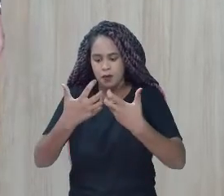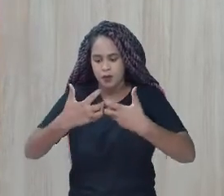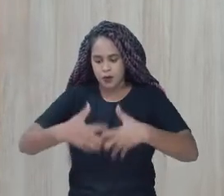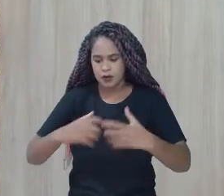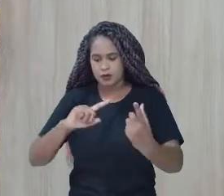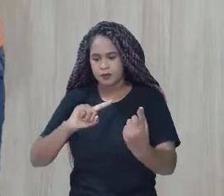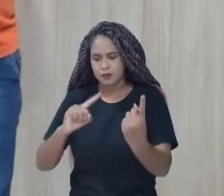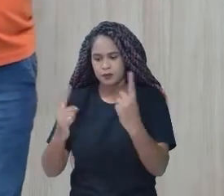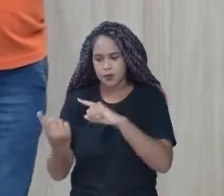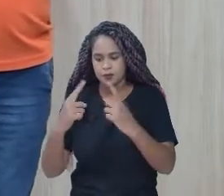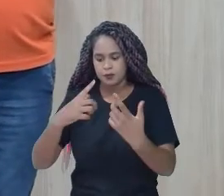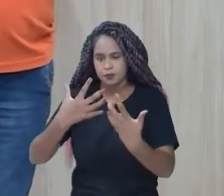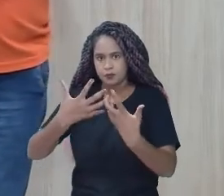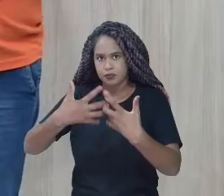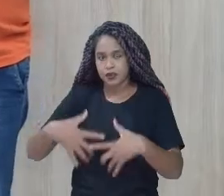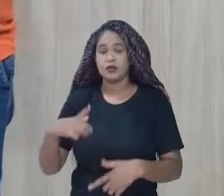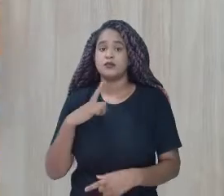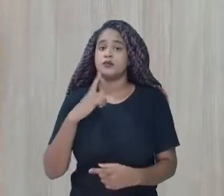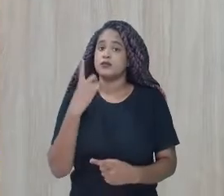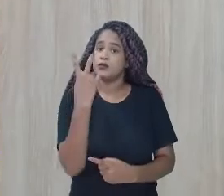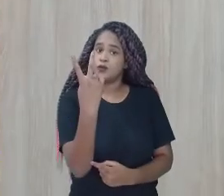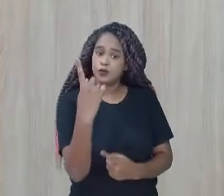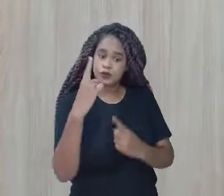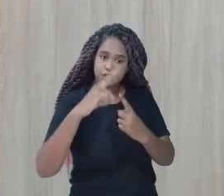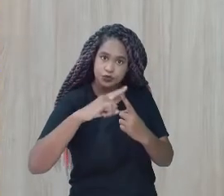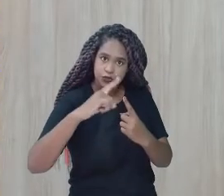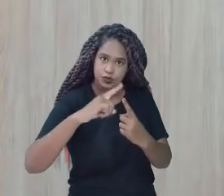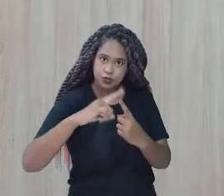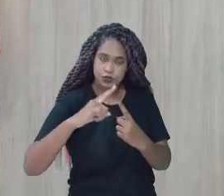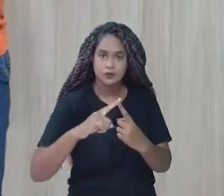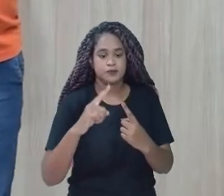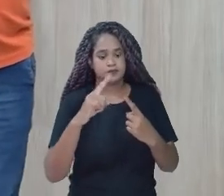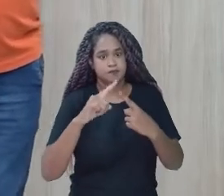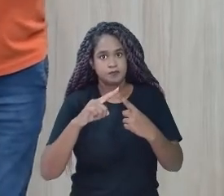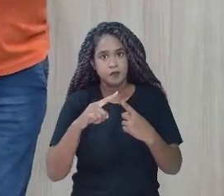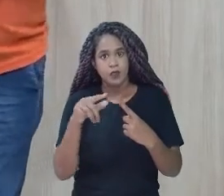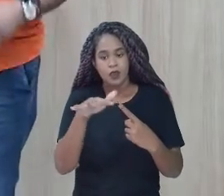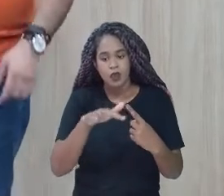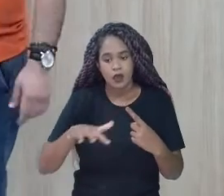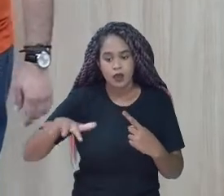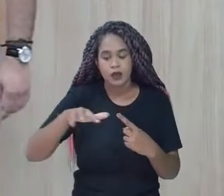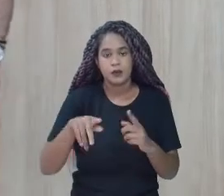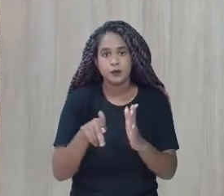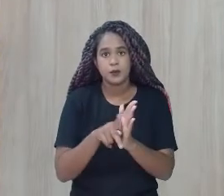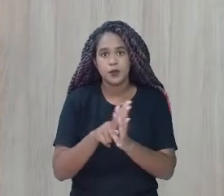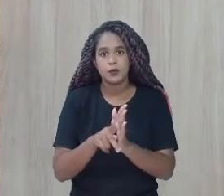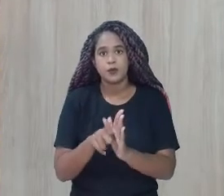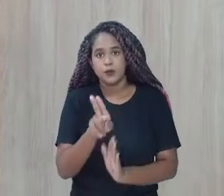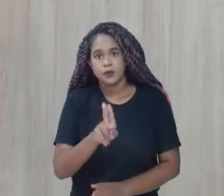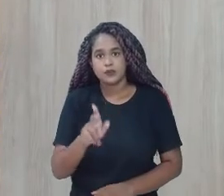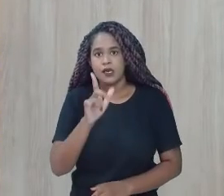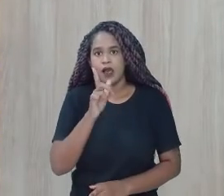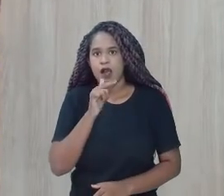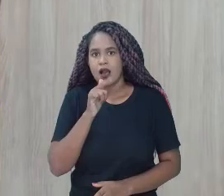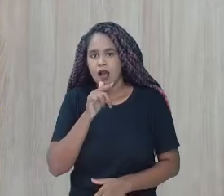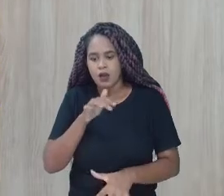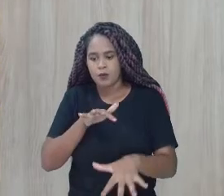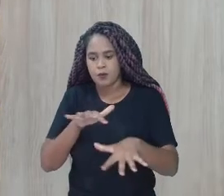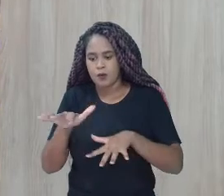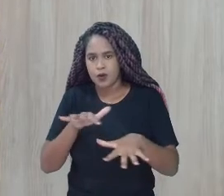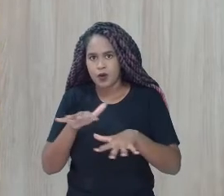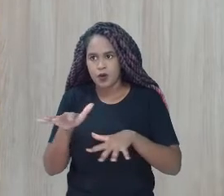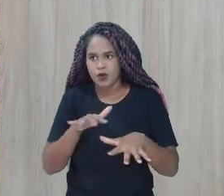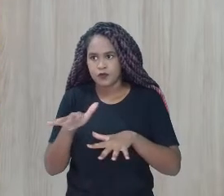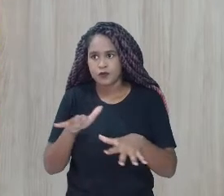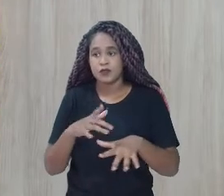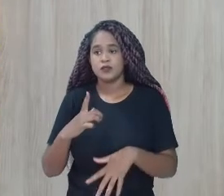de engenho, né? O engenho movido a tração hidráulica, a água, né? Então aqui tinha um córrego, aqui devia ter um córrego, né,